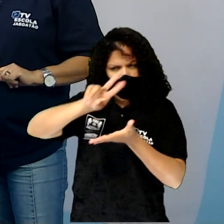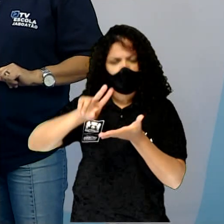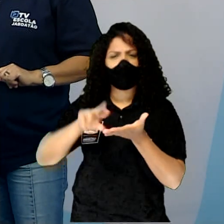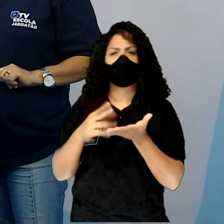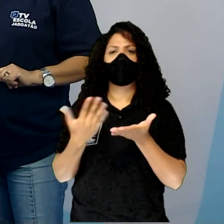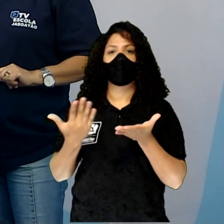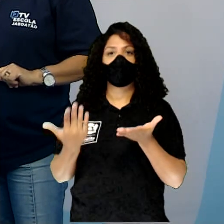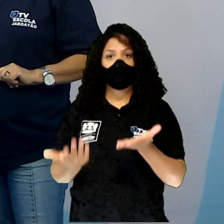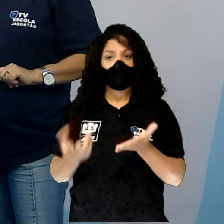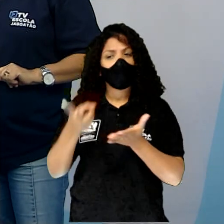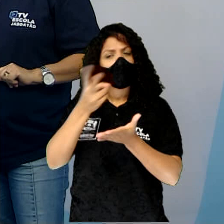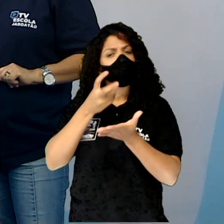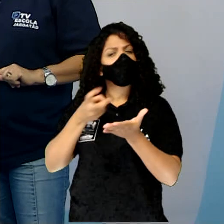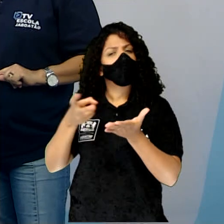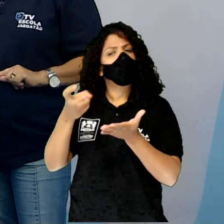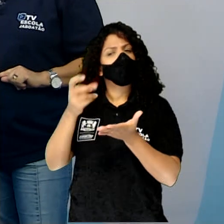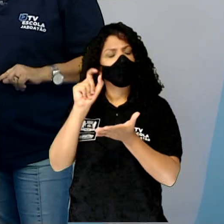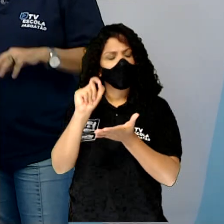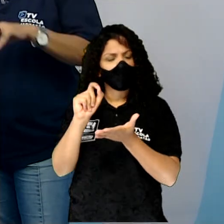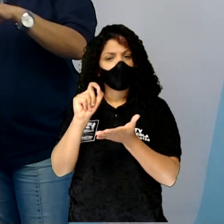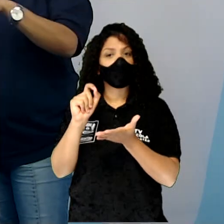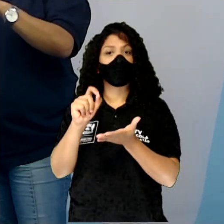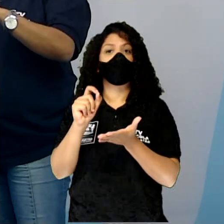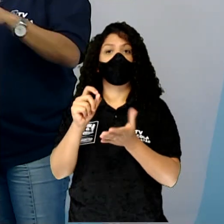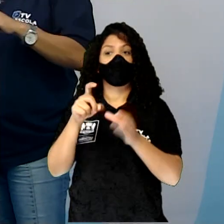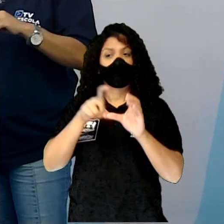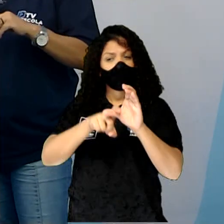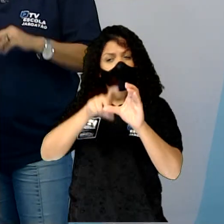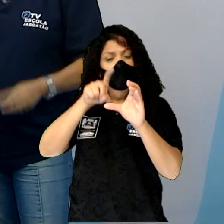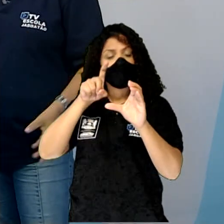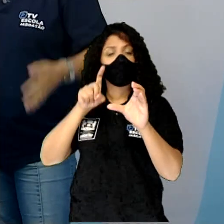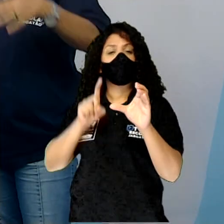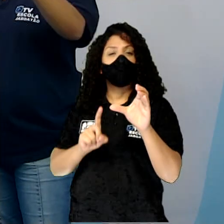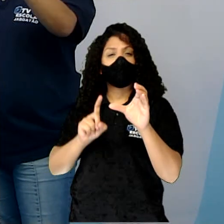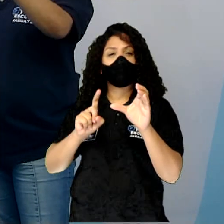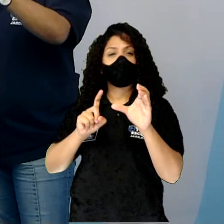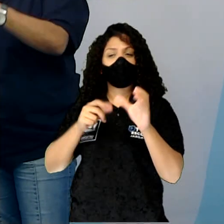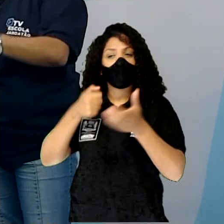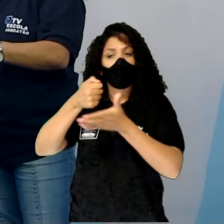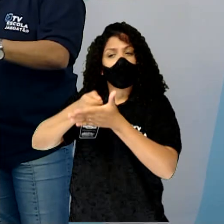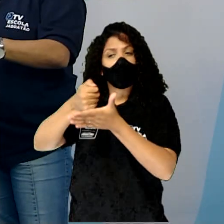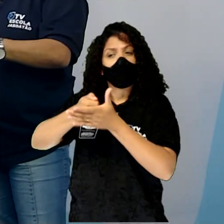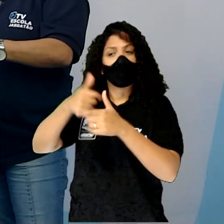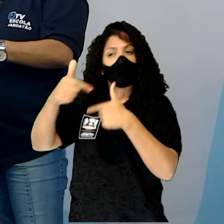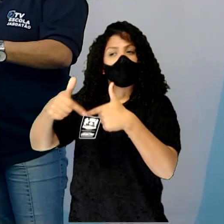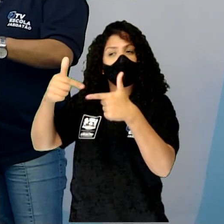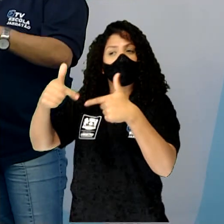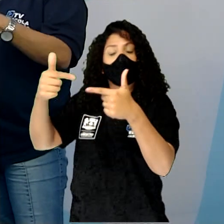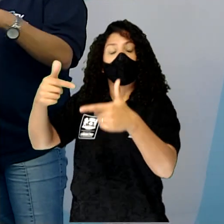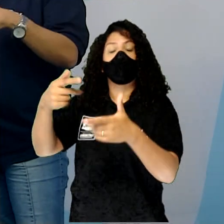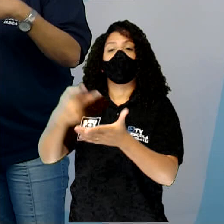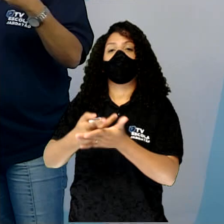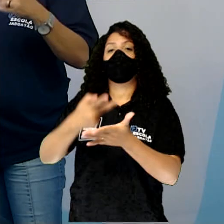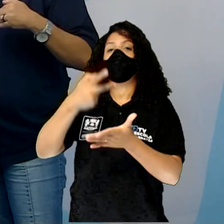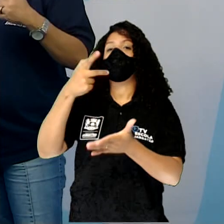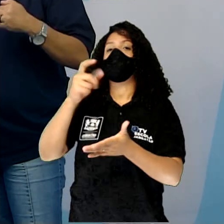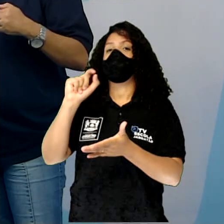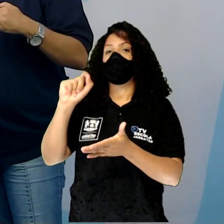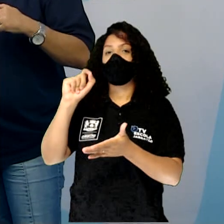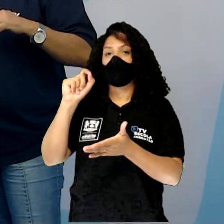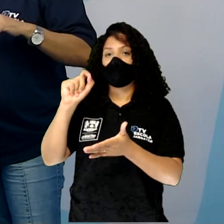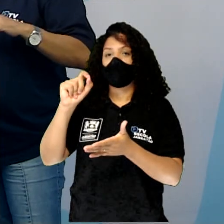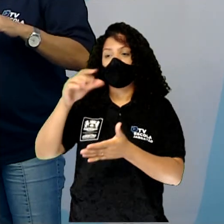que essas independências, né, essas lutas de independência, ela ocorria na colônia, né? E com o Brasil não, já se